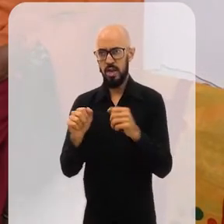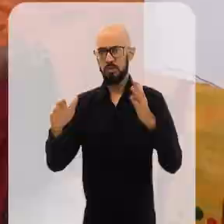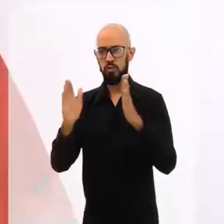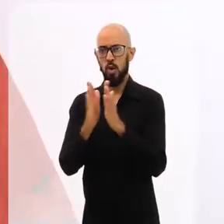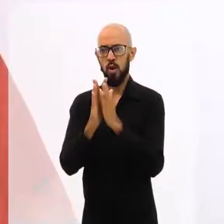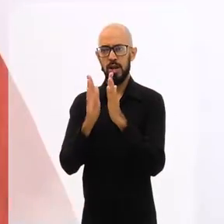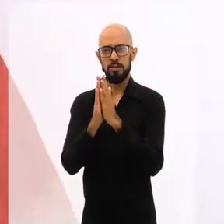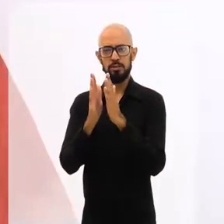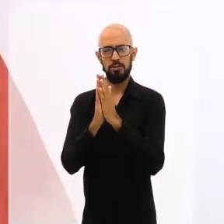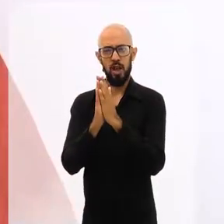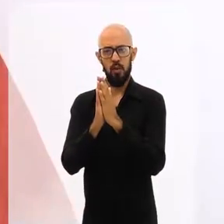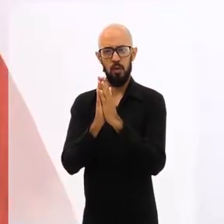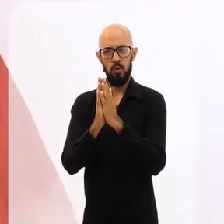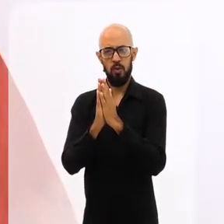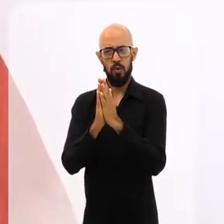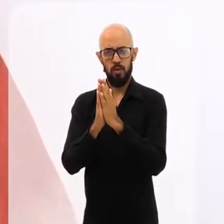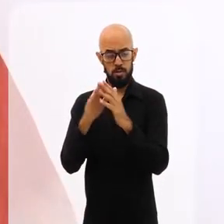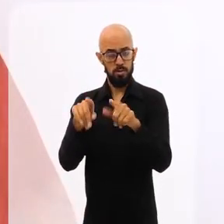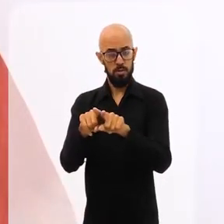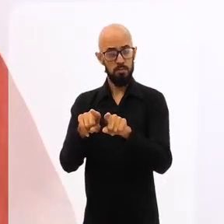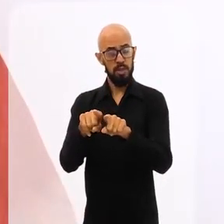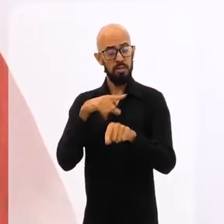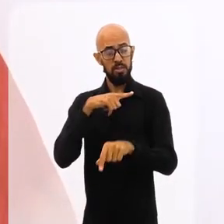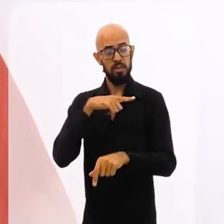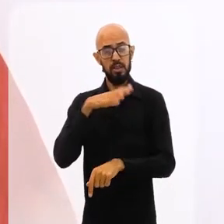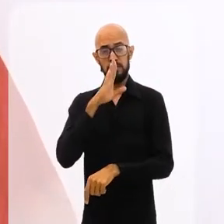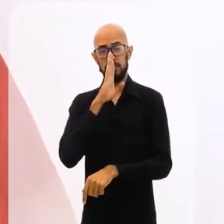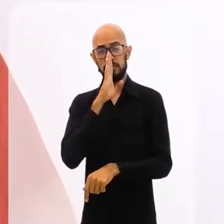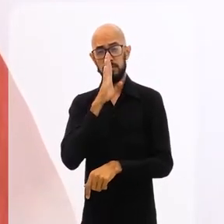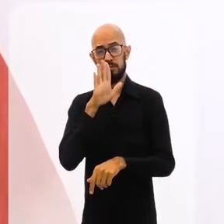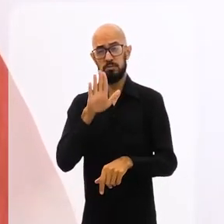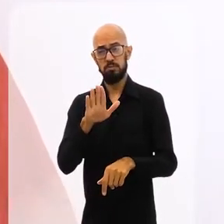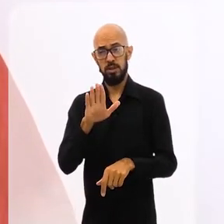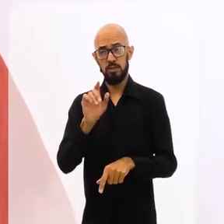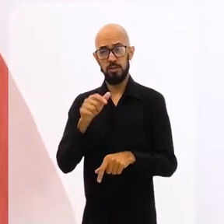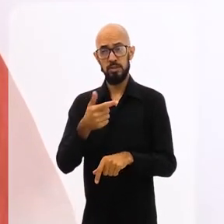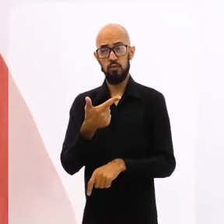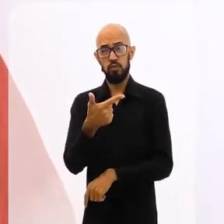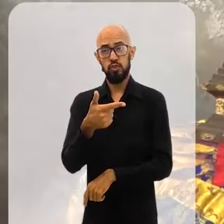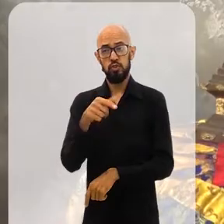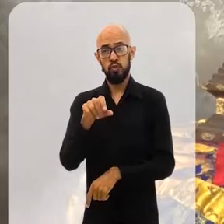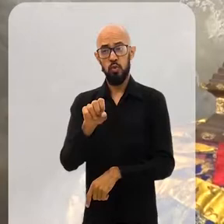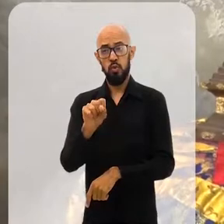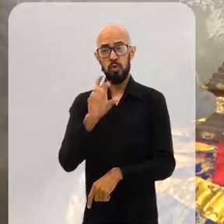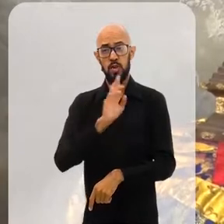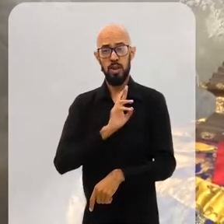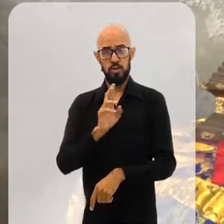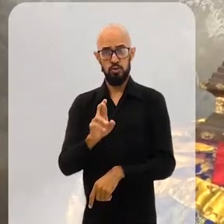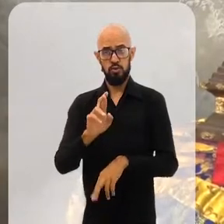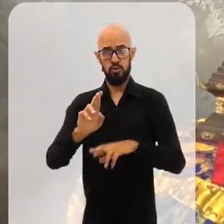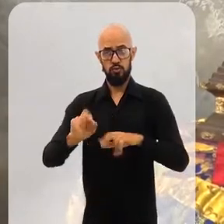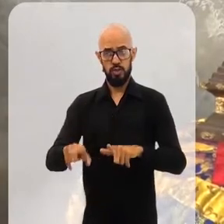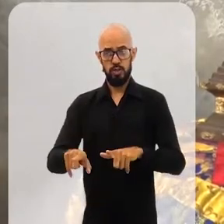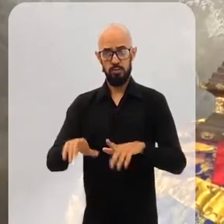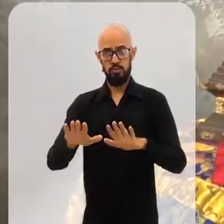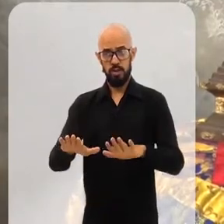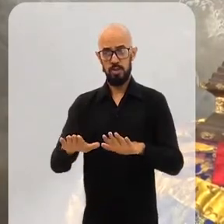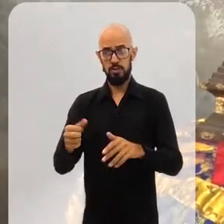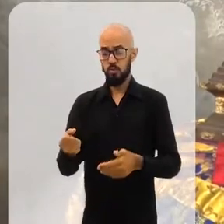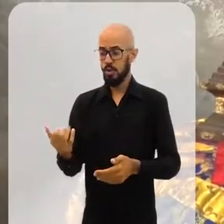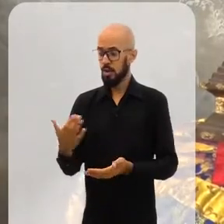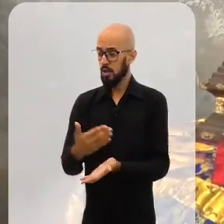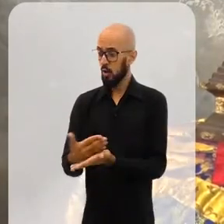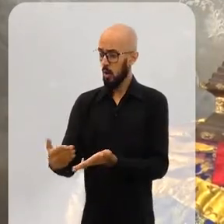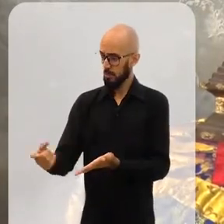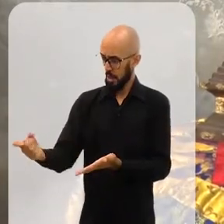sua oração, fica um silêncio total. Gente, e são 28 religiões lá, né? Então,